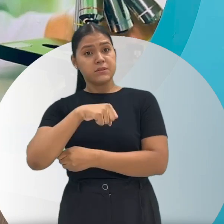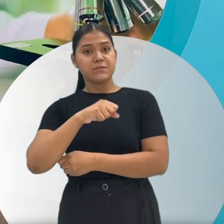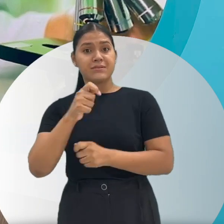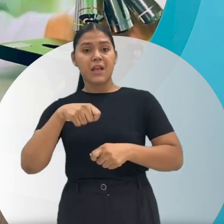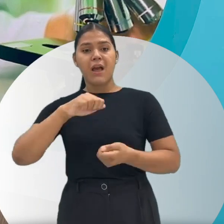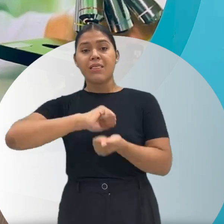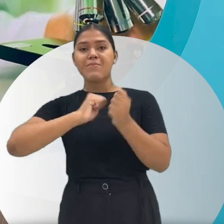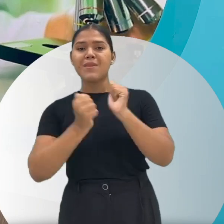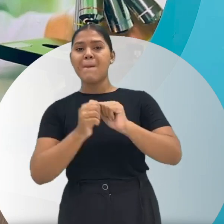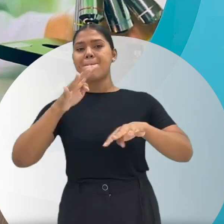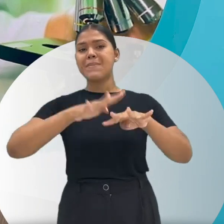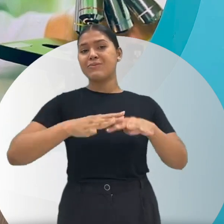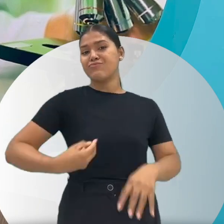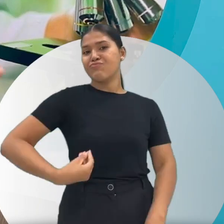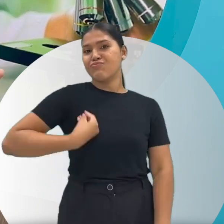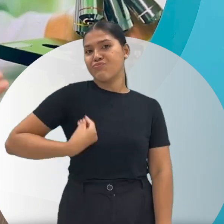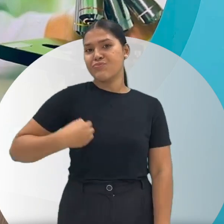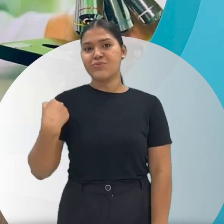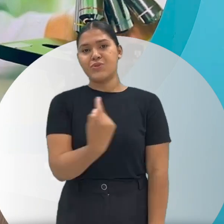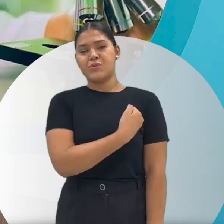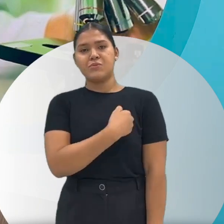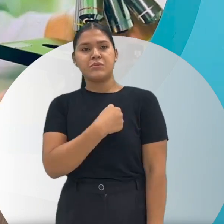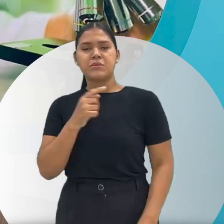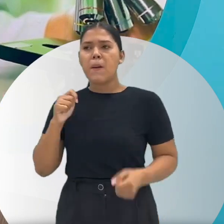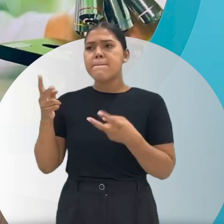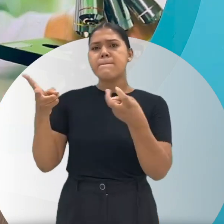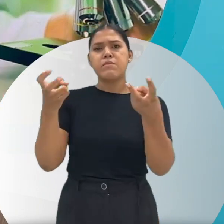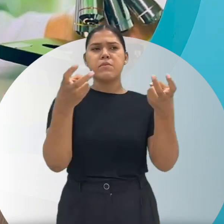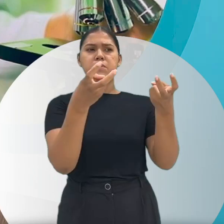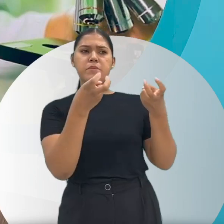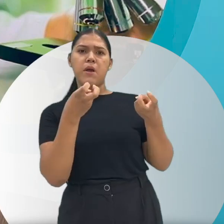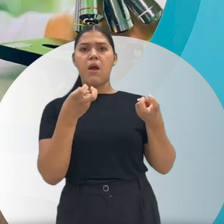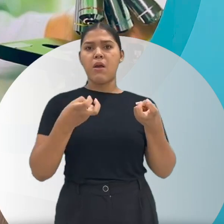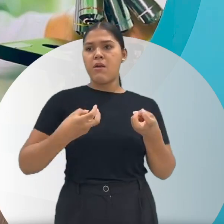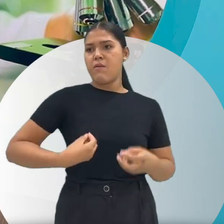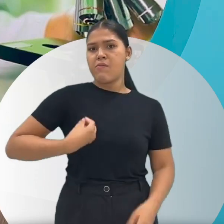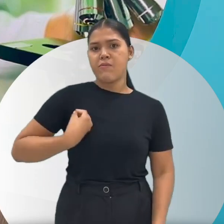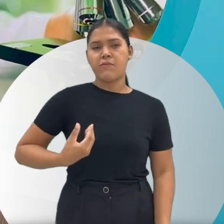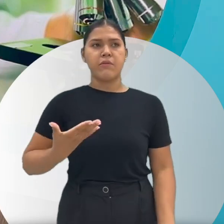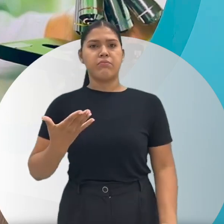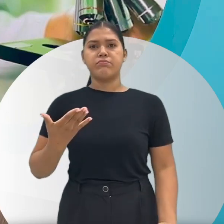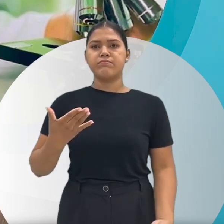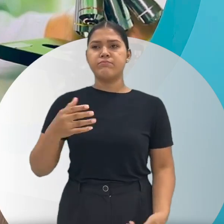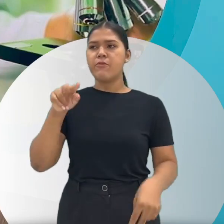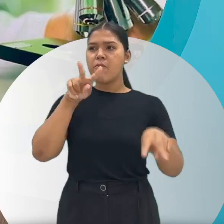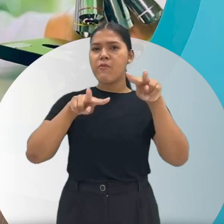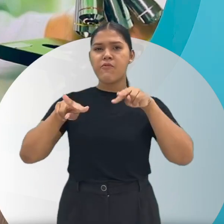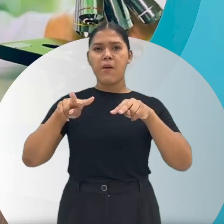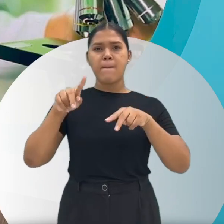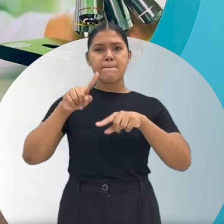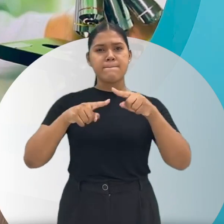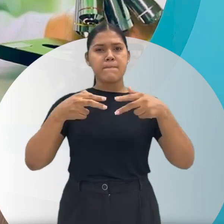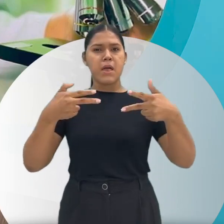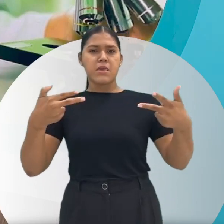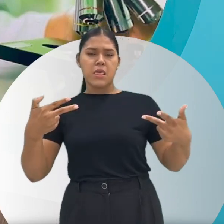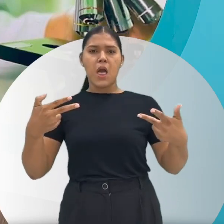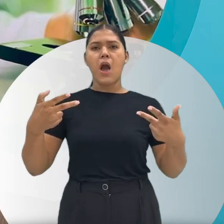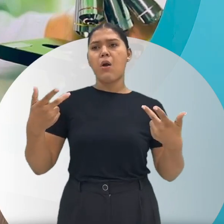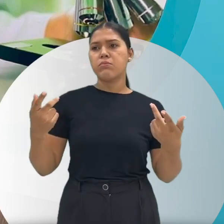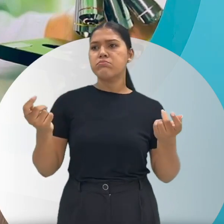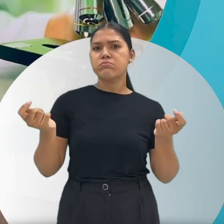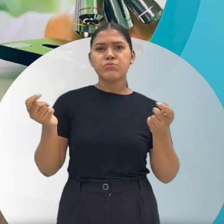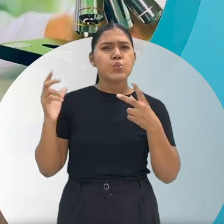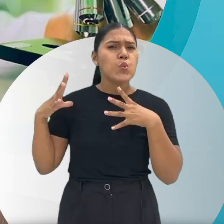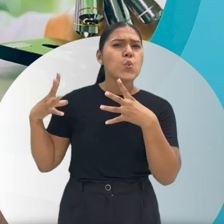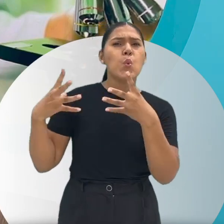tudo, né? A gente olha as estruturas onde a gente está, se a gente olha os designers de todos os objetos que a gente utiliza,